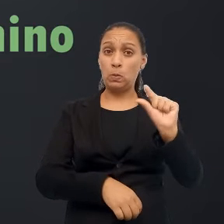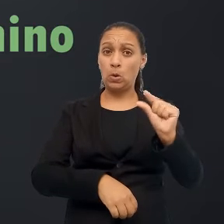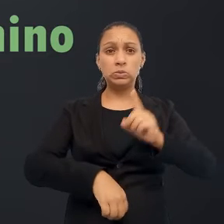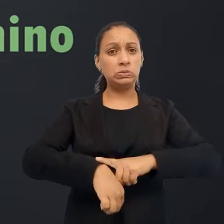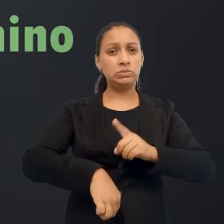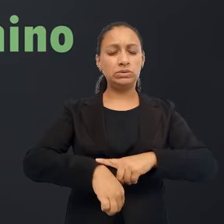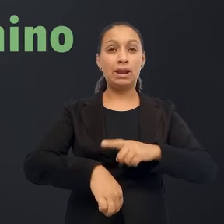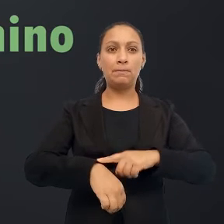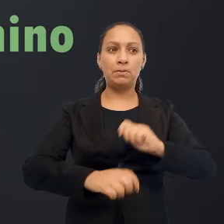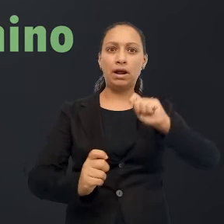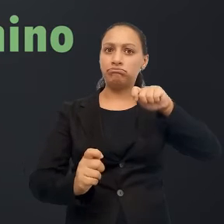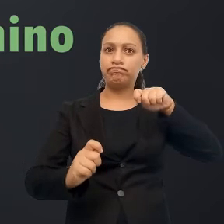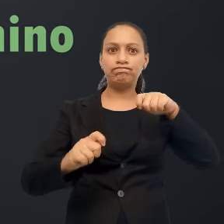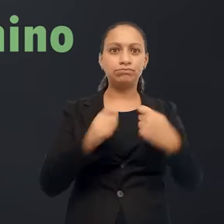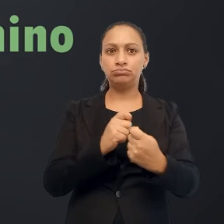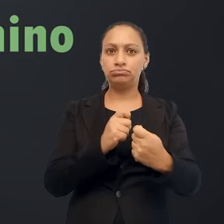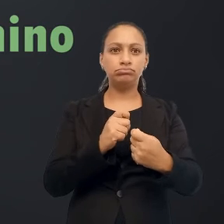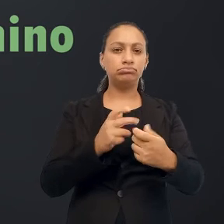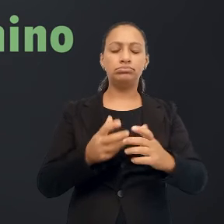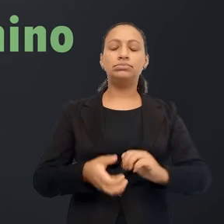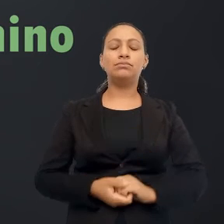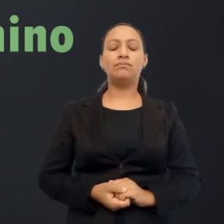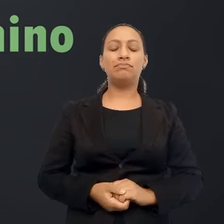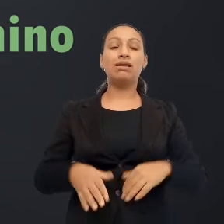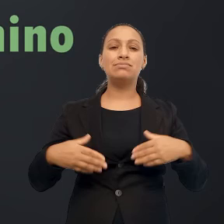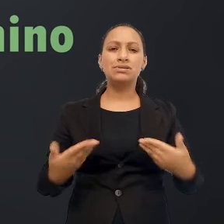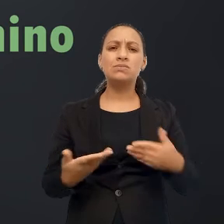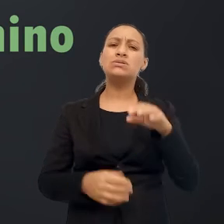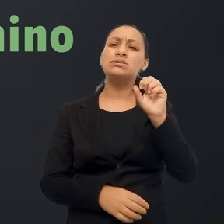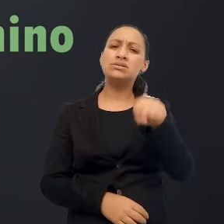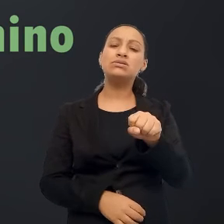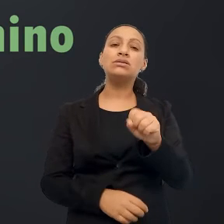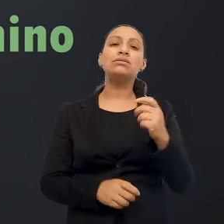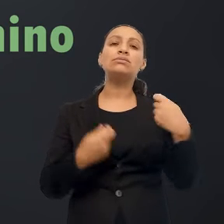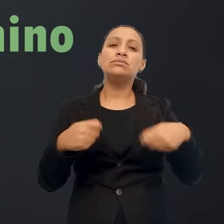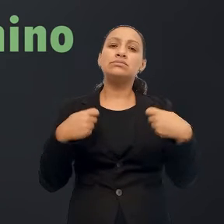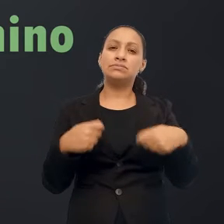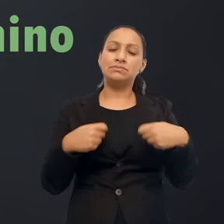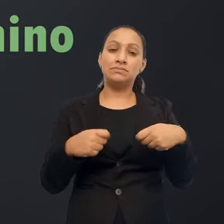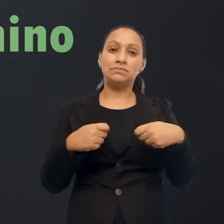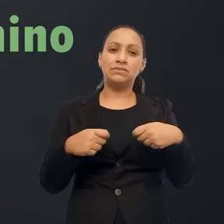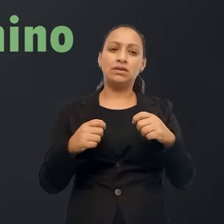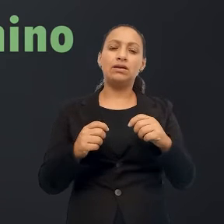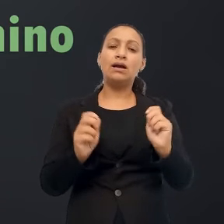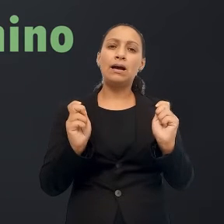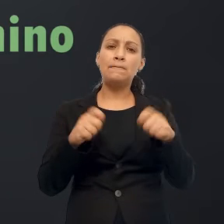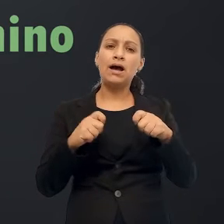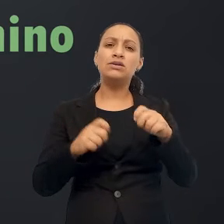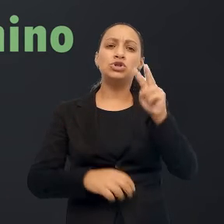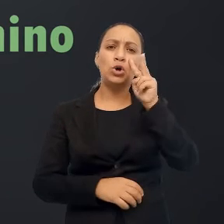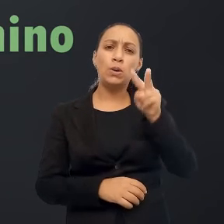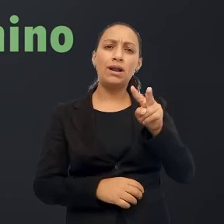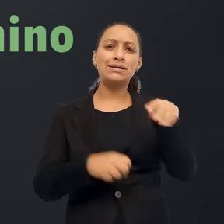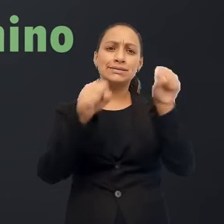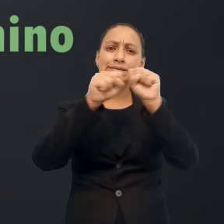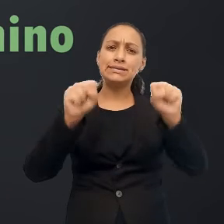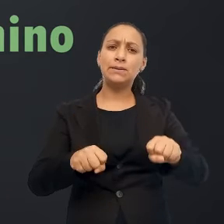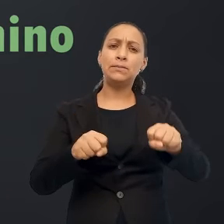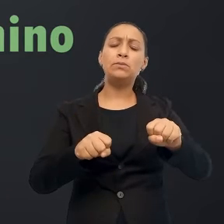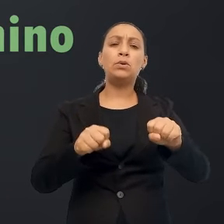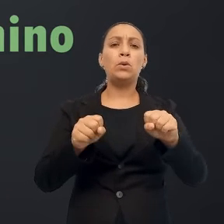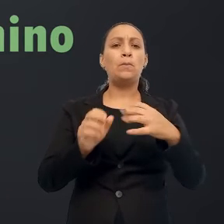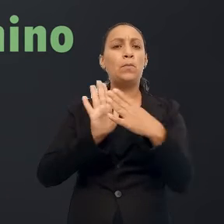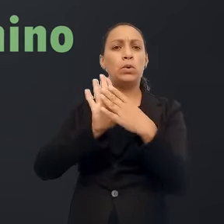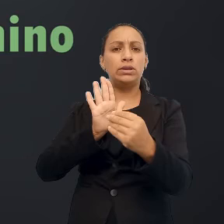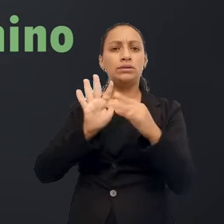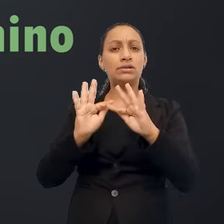ter essa transformação inteira. Então, há sim a necessidade da gente poder olhar sistemicamente para o modelo